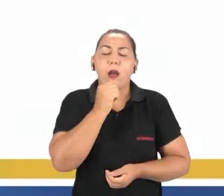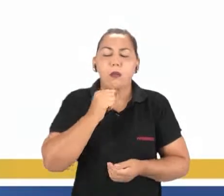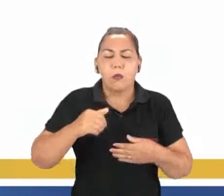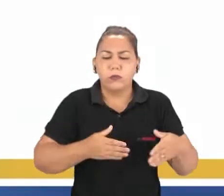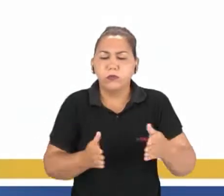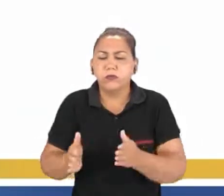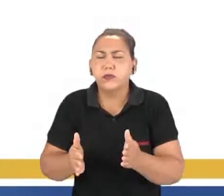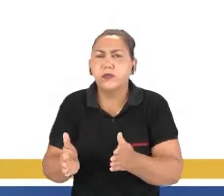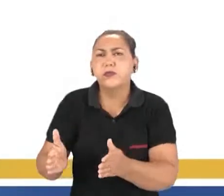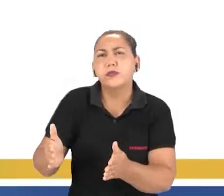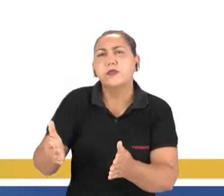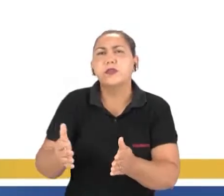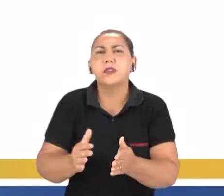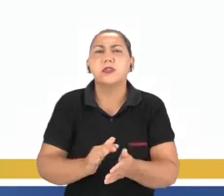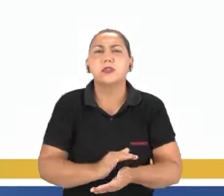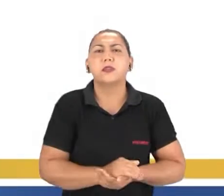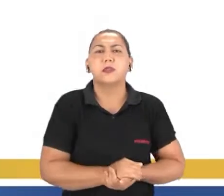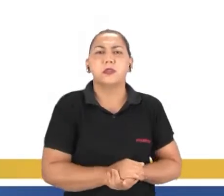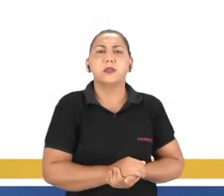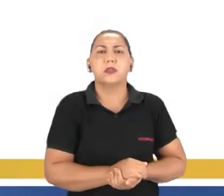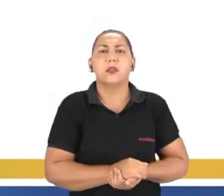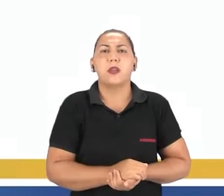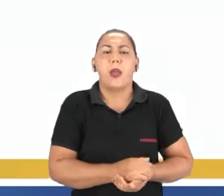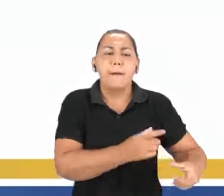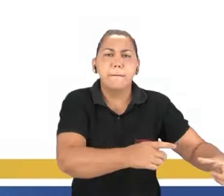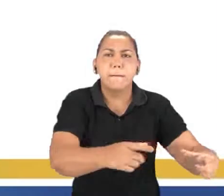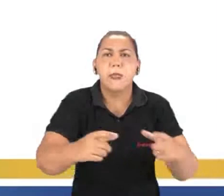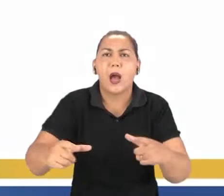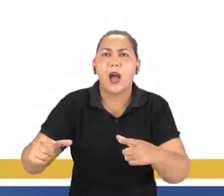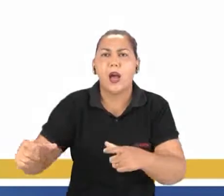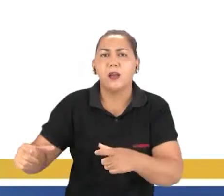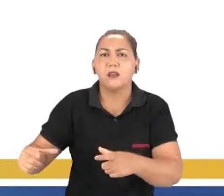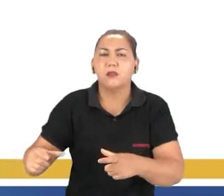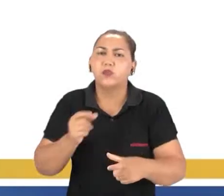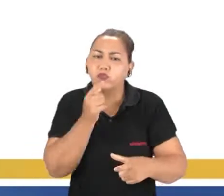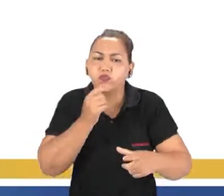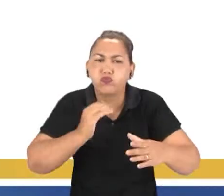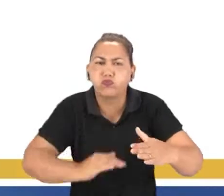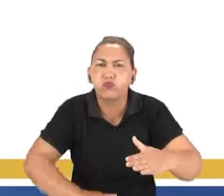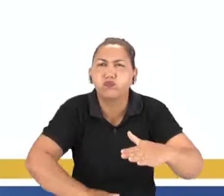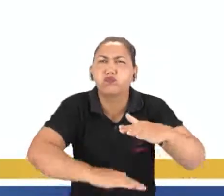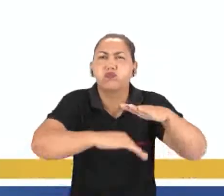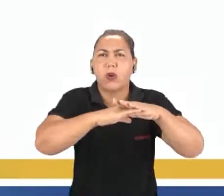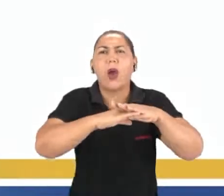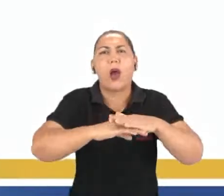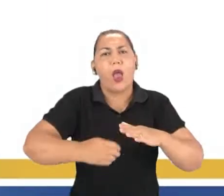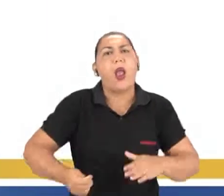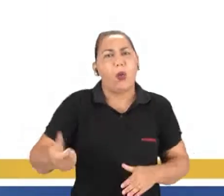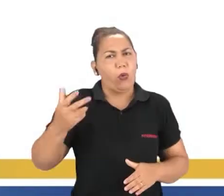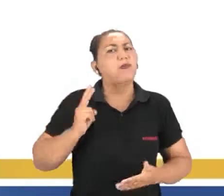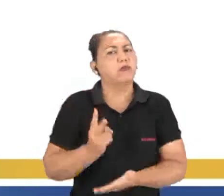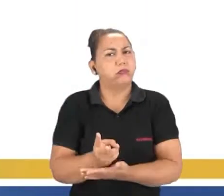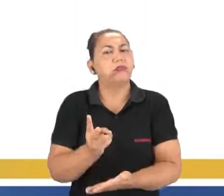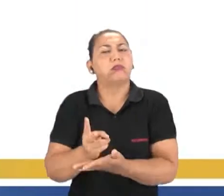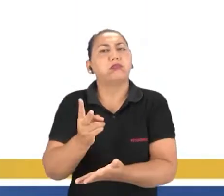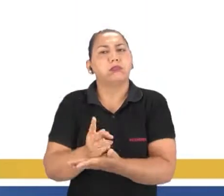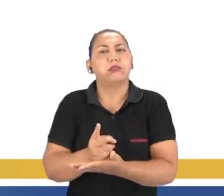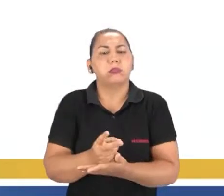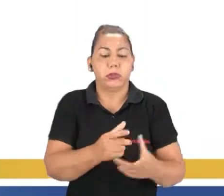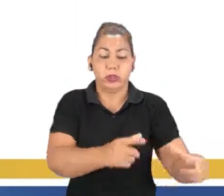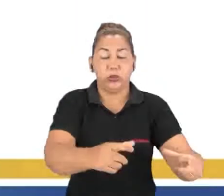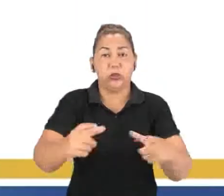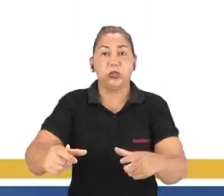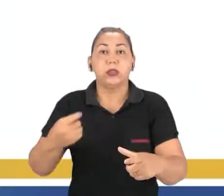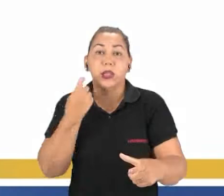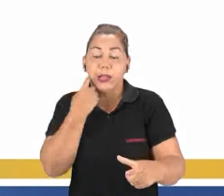importantes. Essas áreas da floresta ficam inundadas quase que sempre, né? E é nesses locais que os